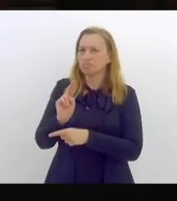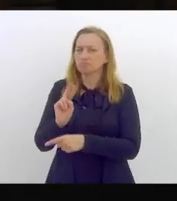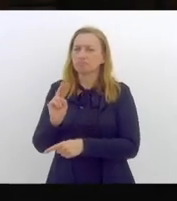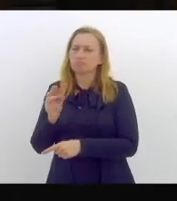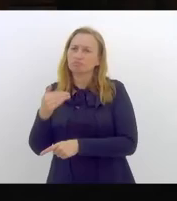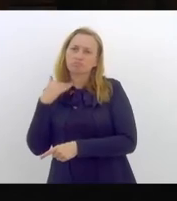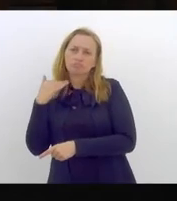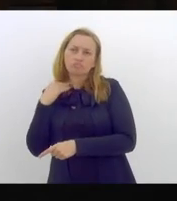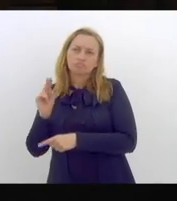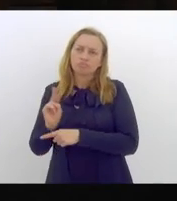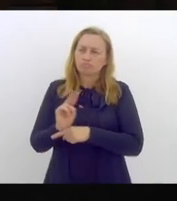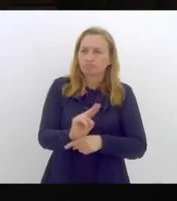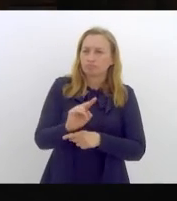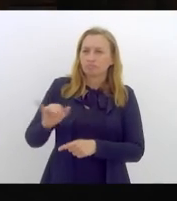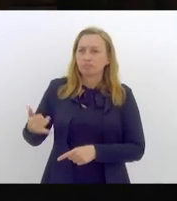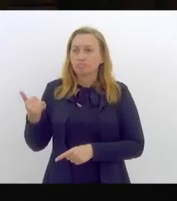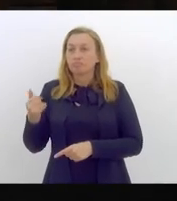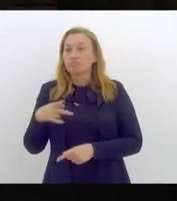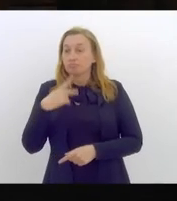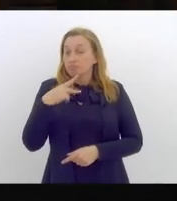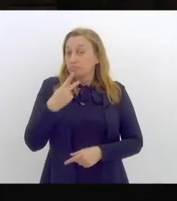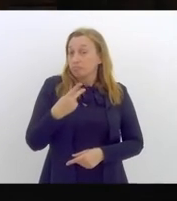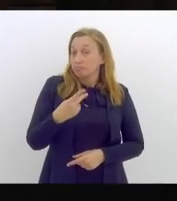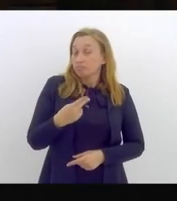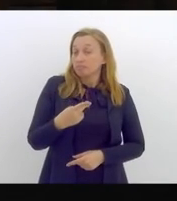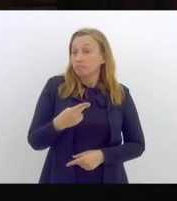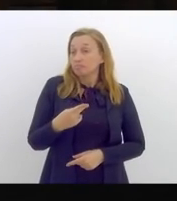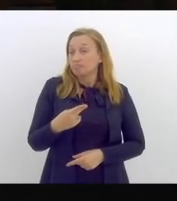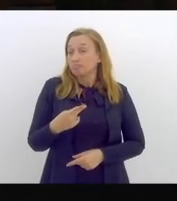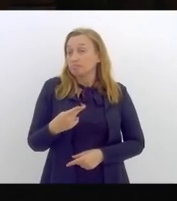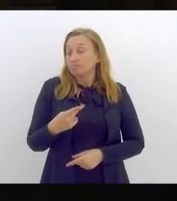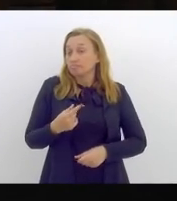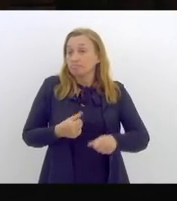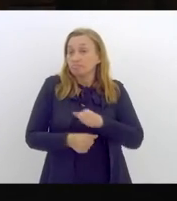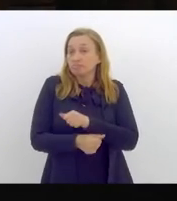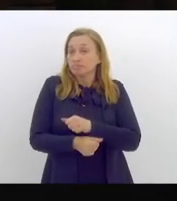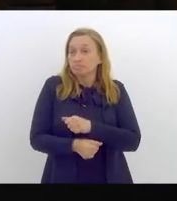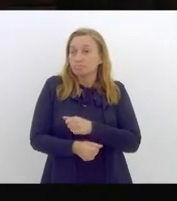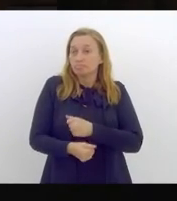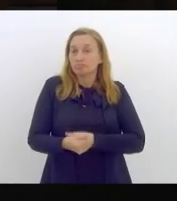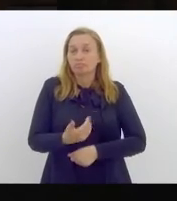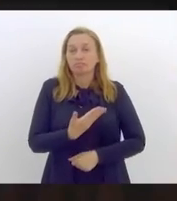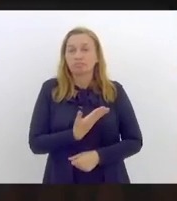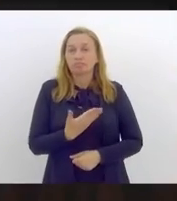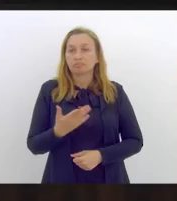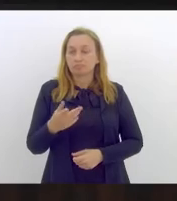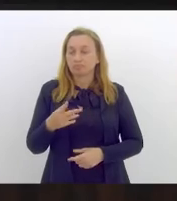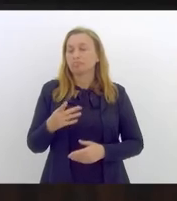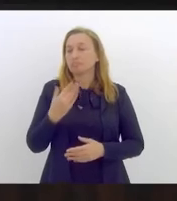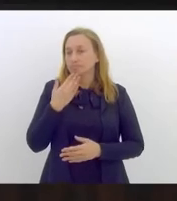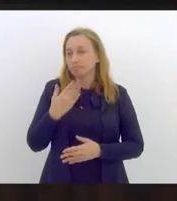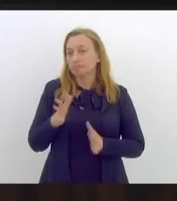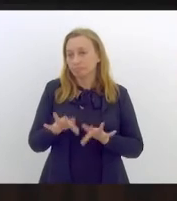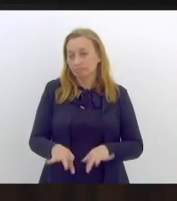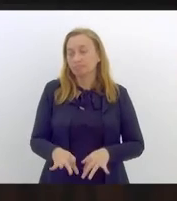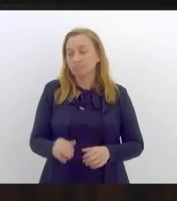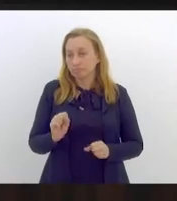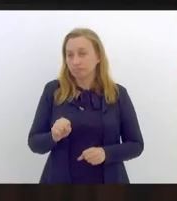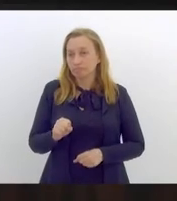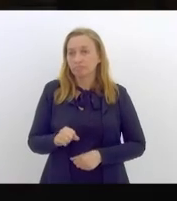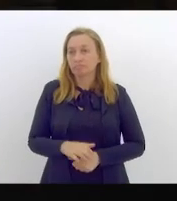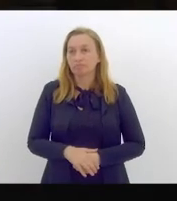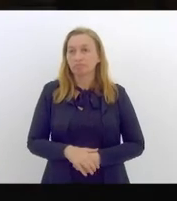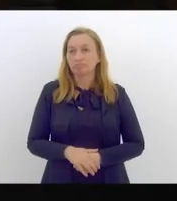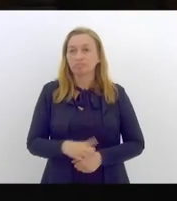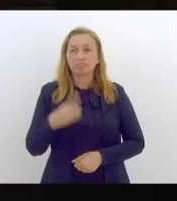empresta dinheiro a juros, eu não estou falando nada disso. Eu estou falando de investimento deputada, em política pública. Deputada, pedi a Vossa Excelência para concluir. Sim,